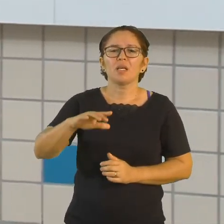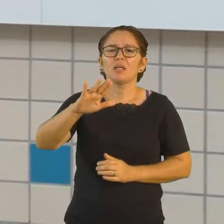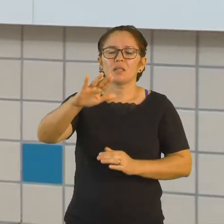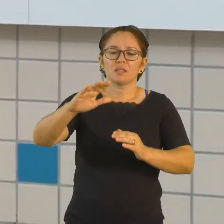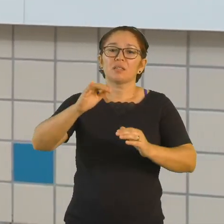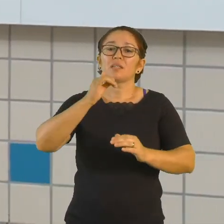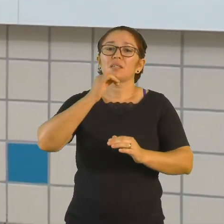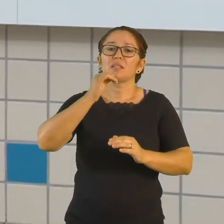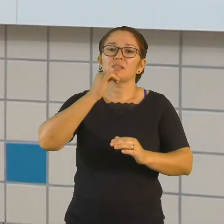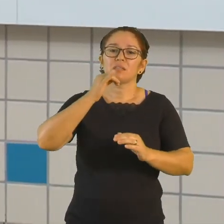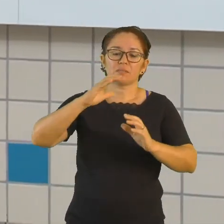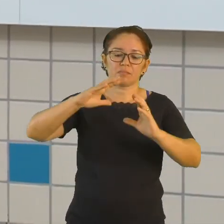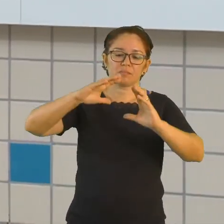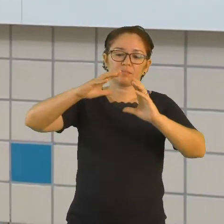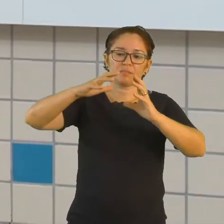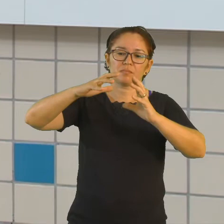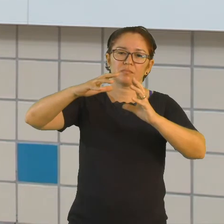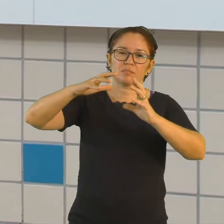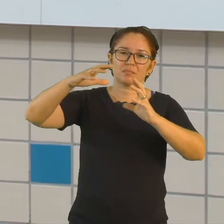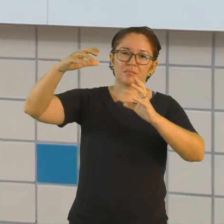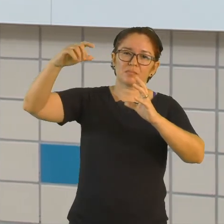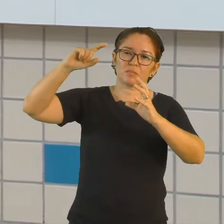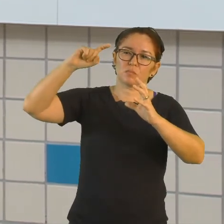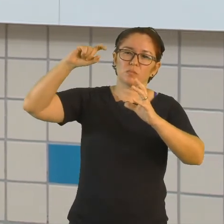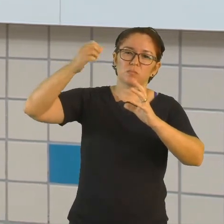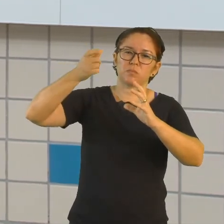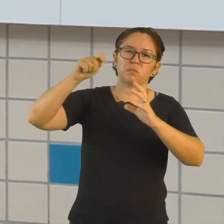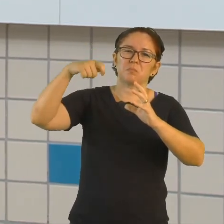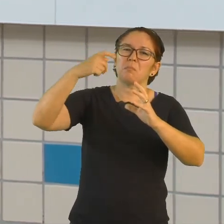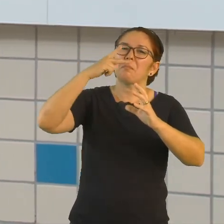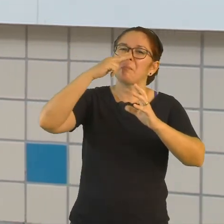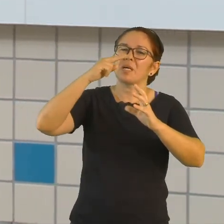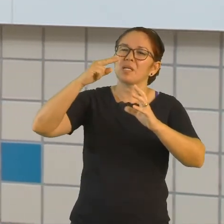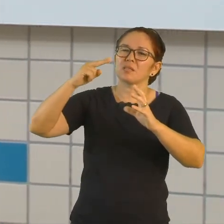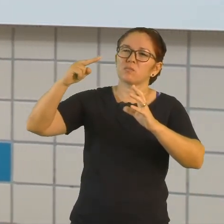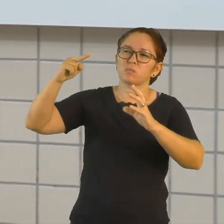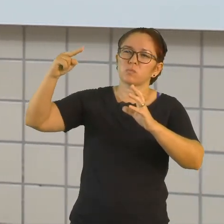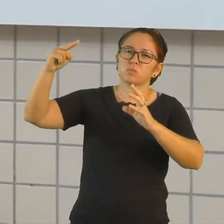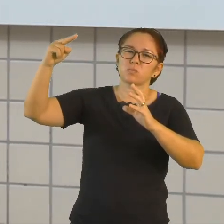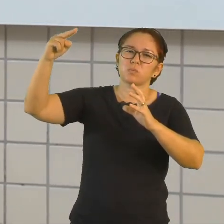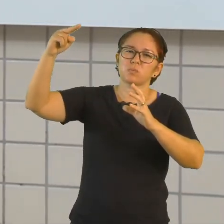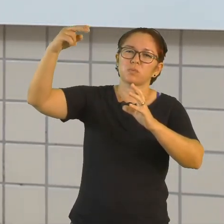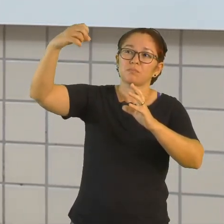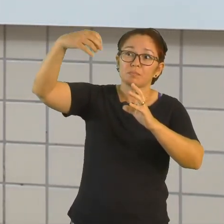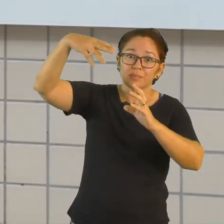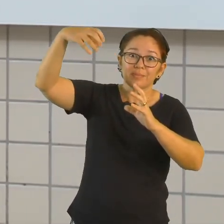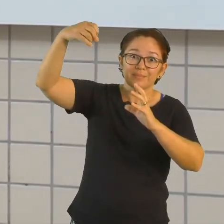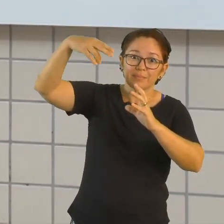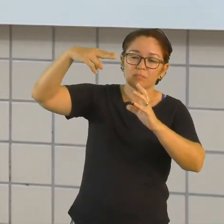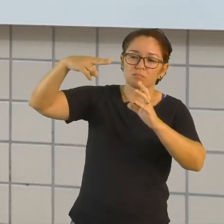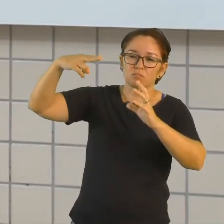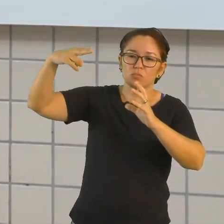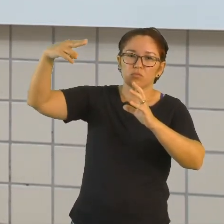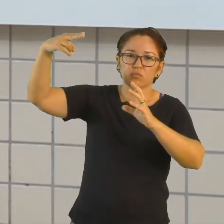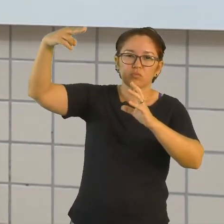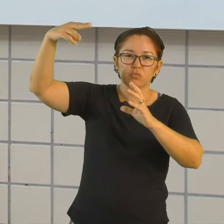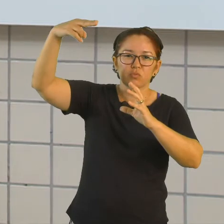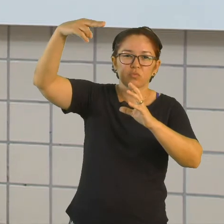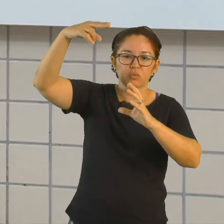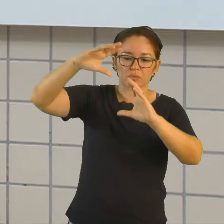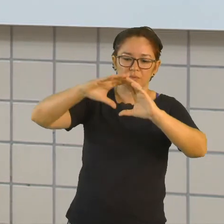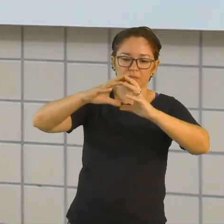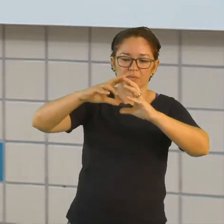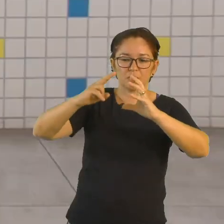Os satélites, eles ficam localizados na última camada da atmosfera, que é a